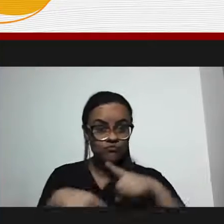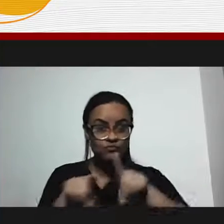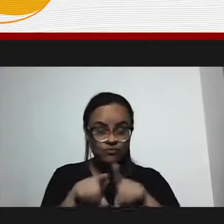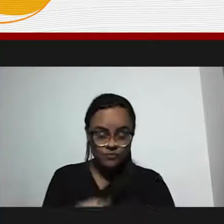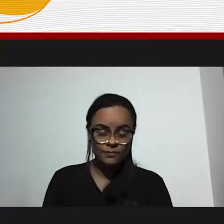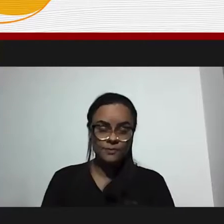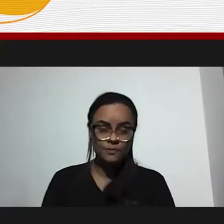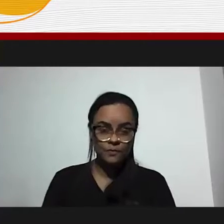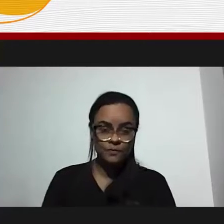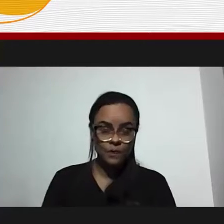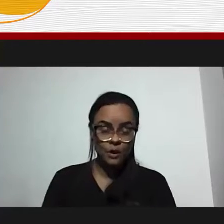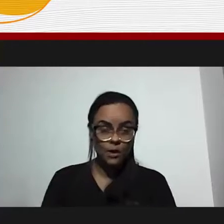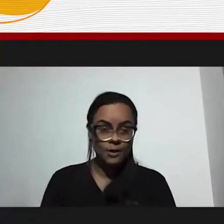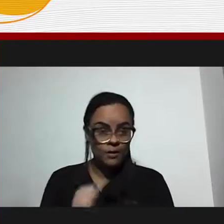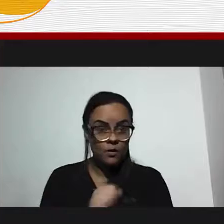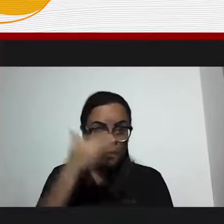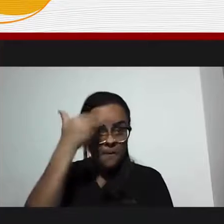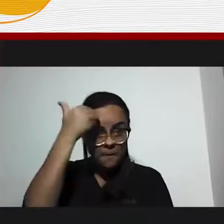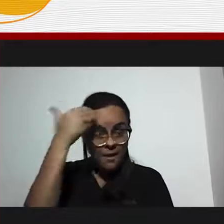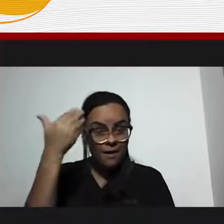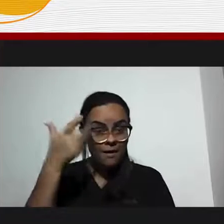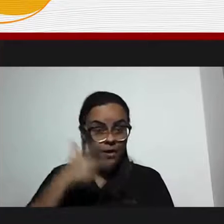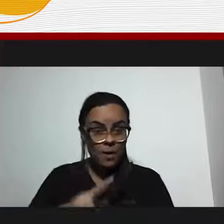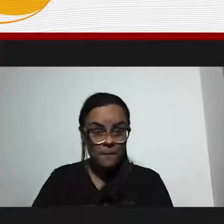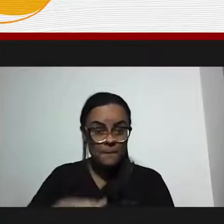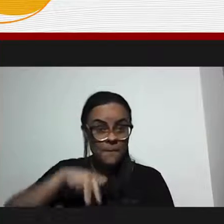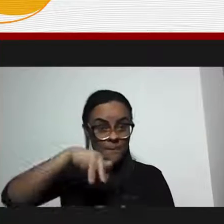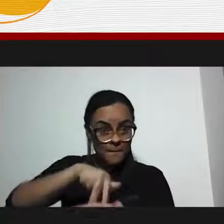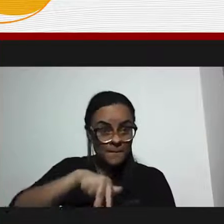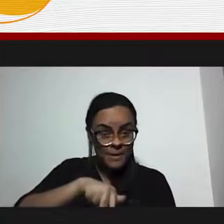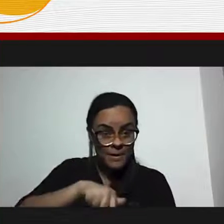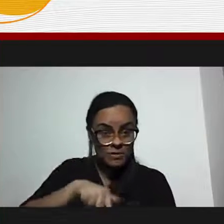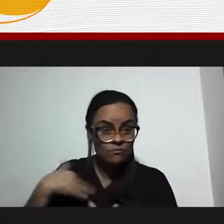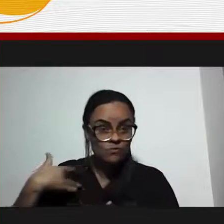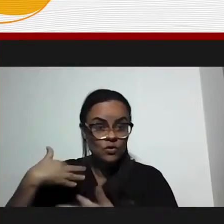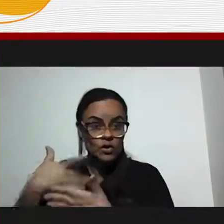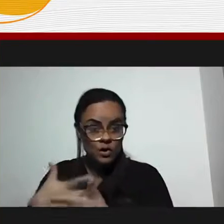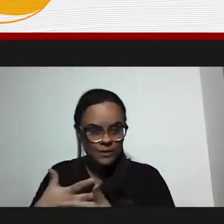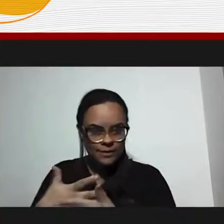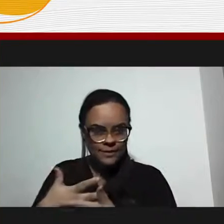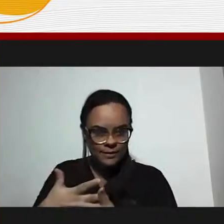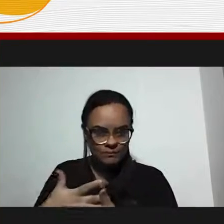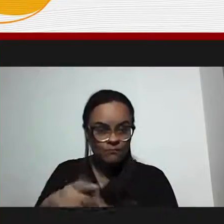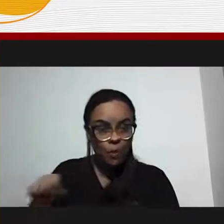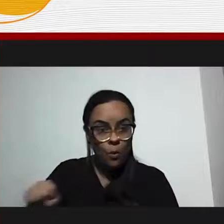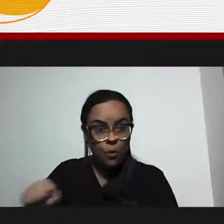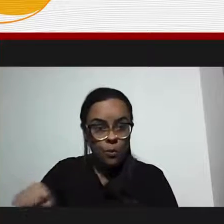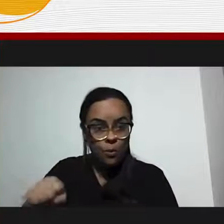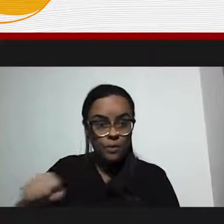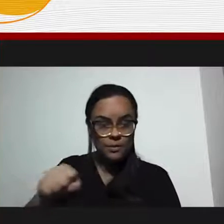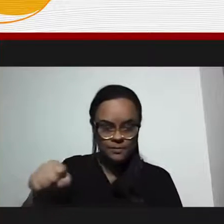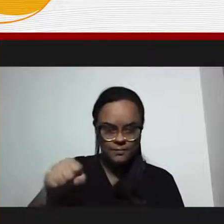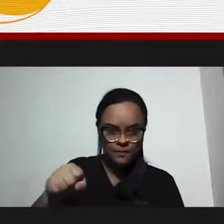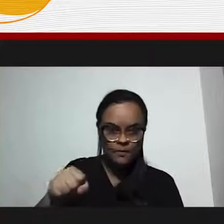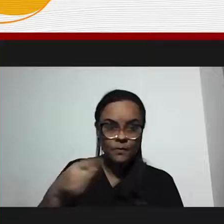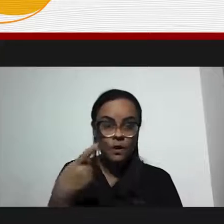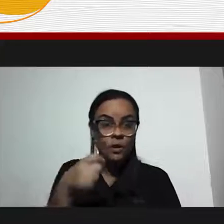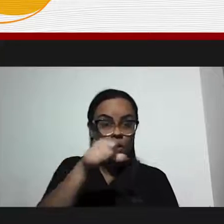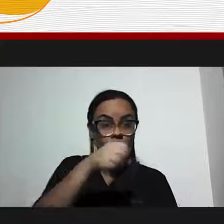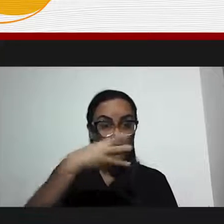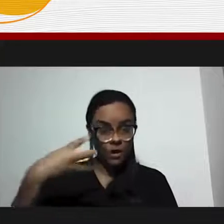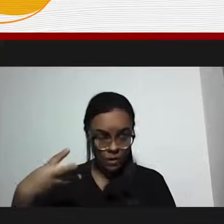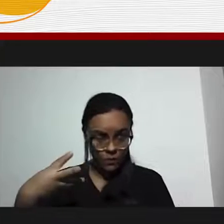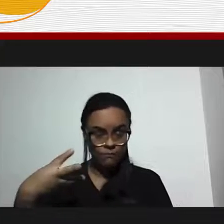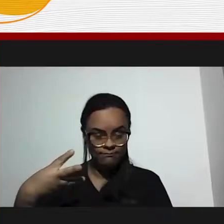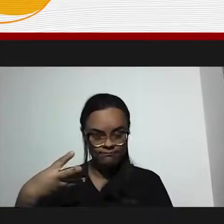tenho paralisia cerebral, consigo ficar em pé, e naquela época eu ficava com a muleta. E em 94 teve